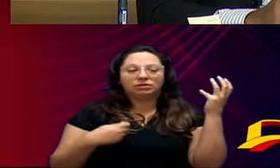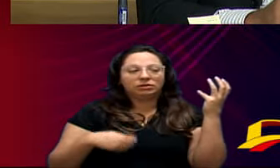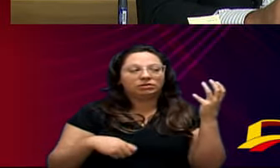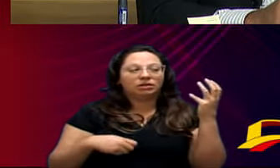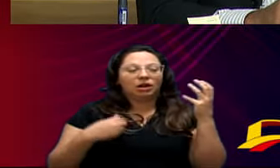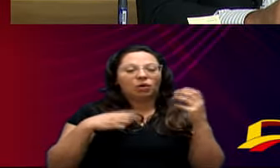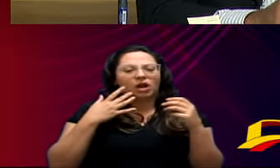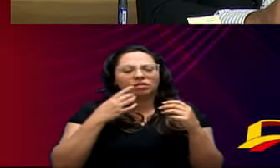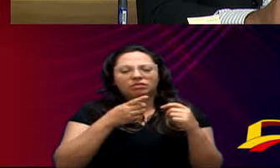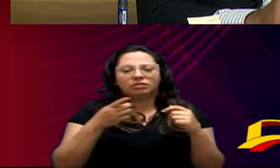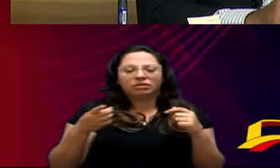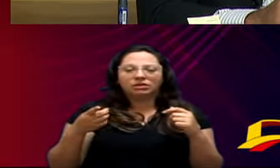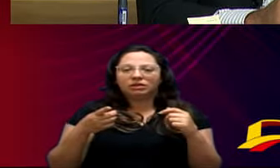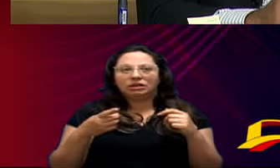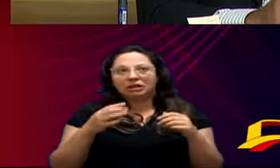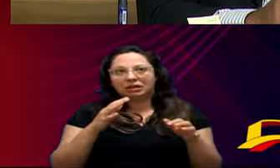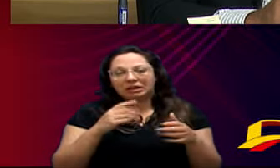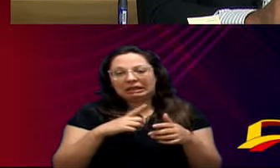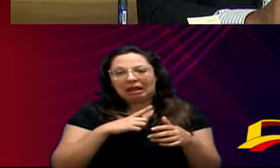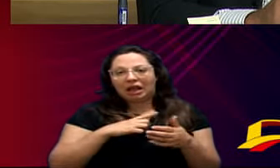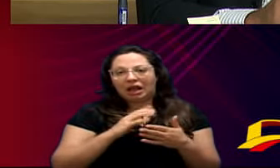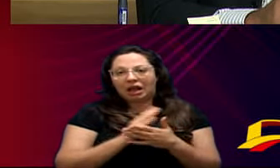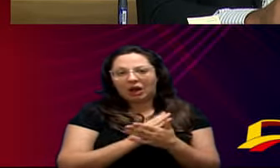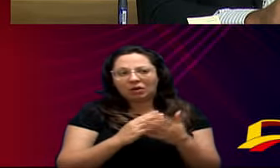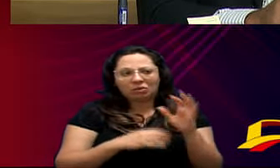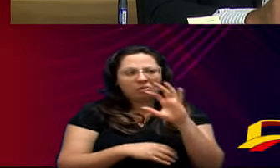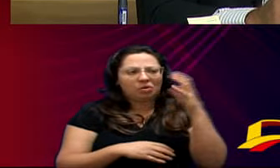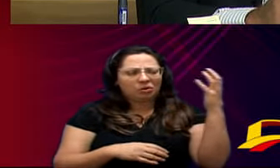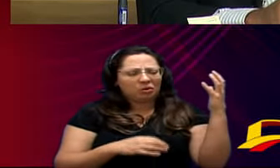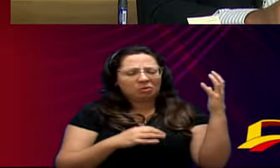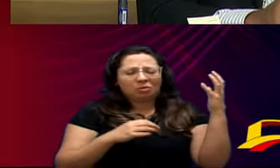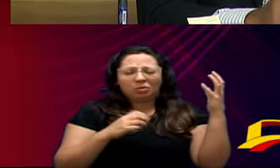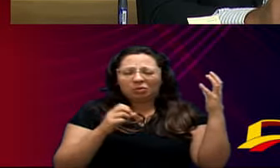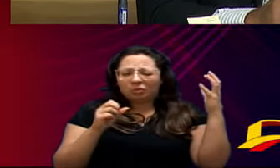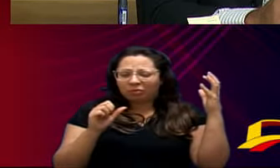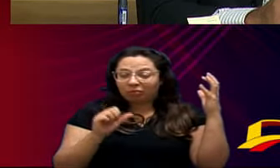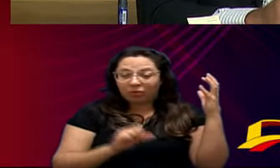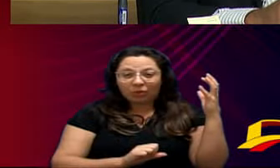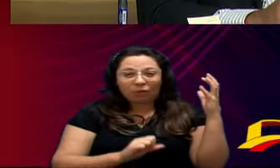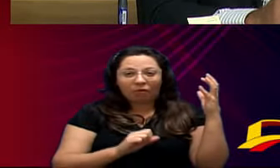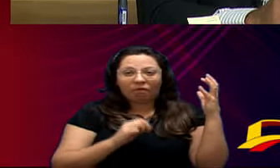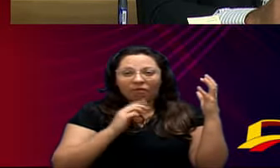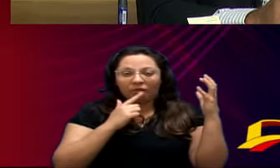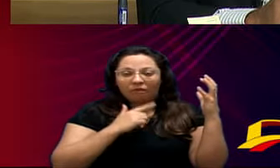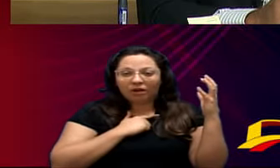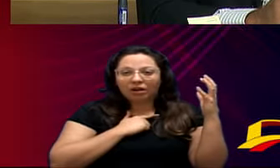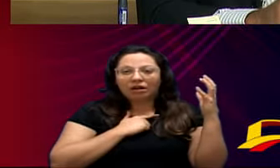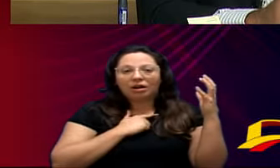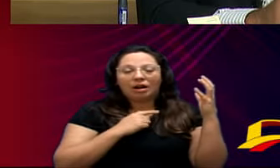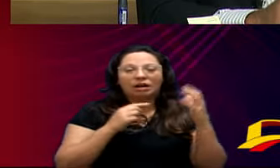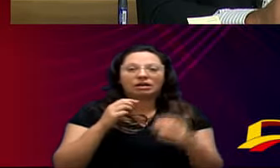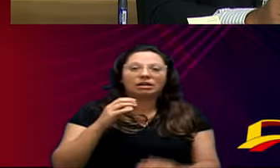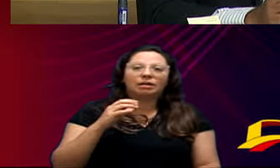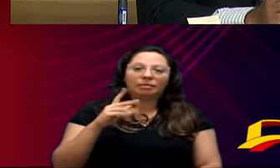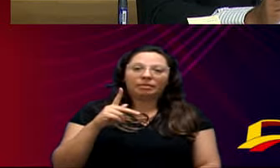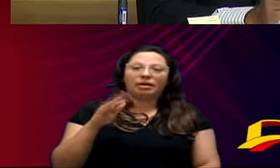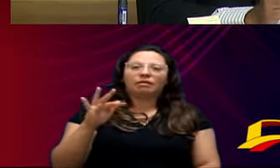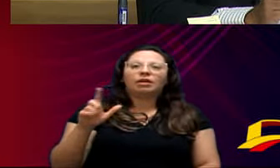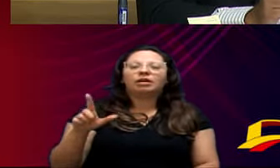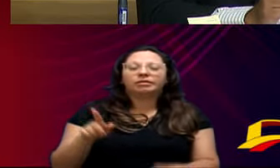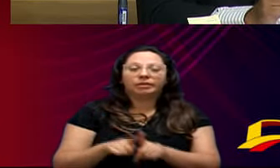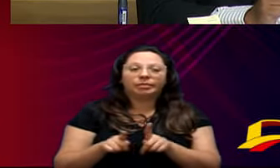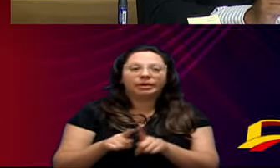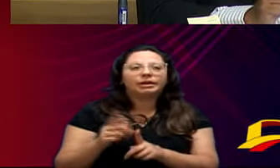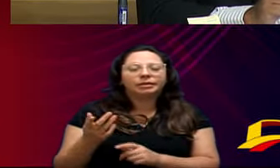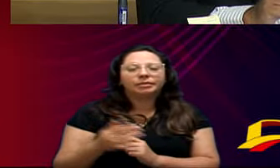ao meio ambiente que tem podas que são de repente horríveis né a PFL também sim mas é E